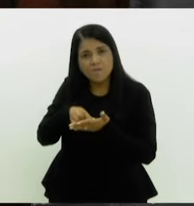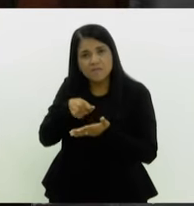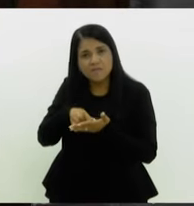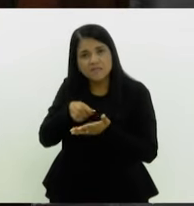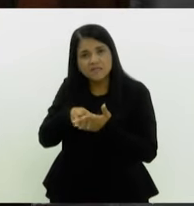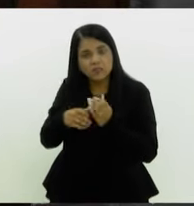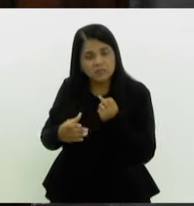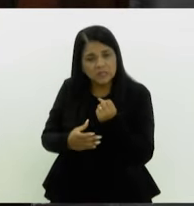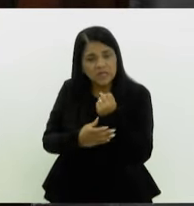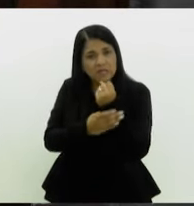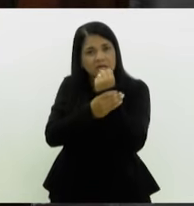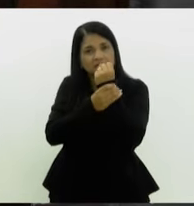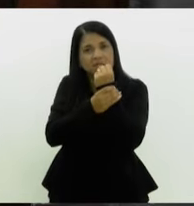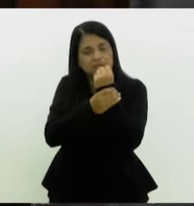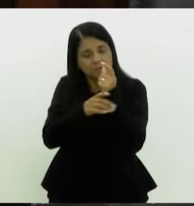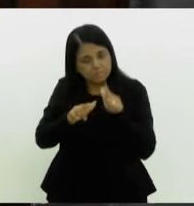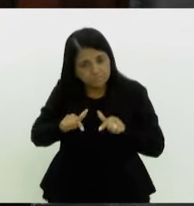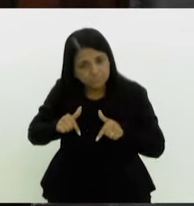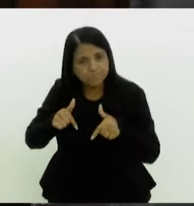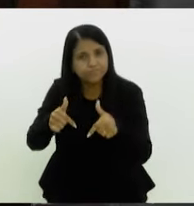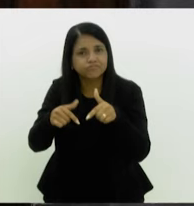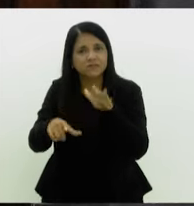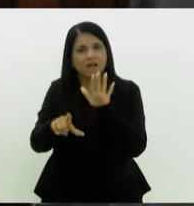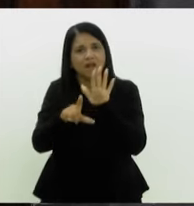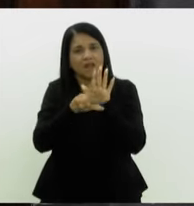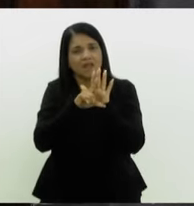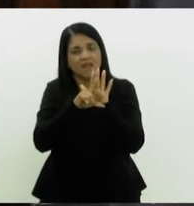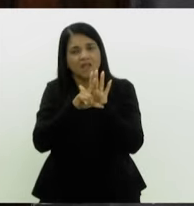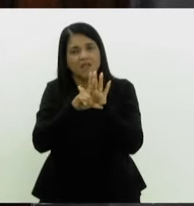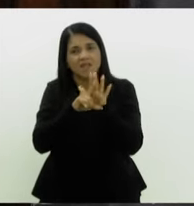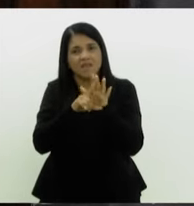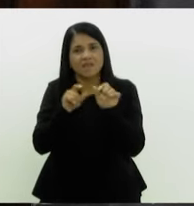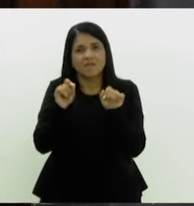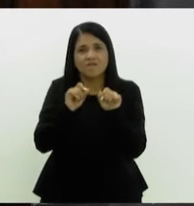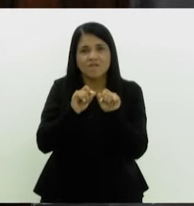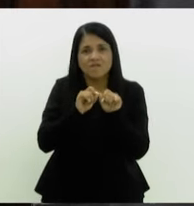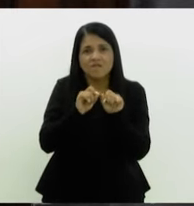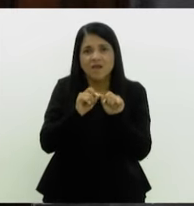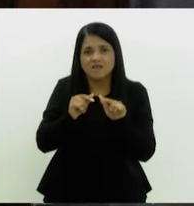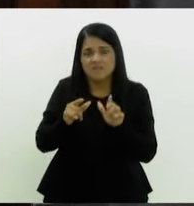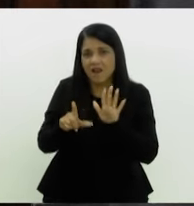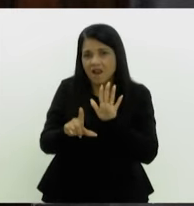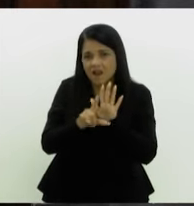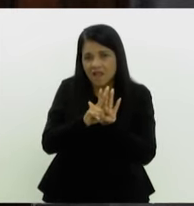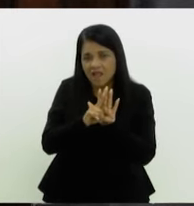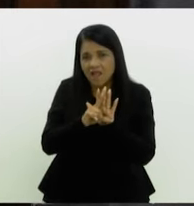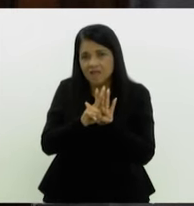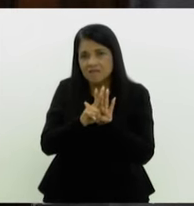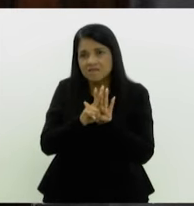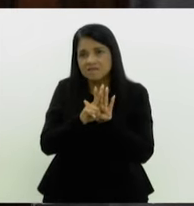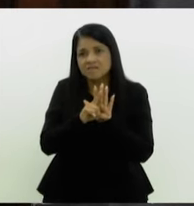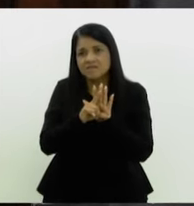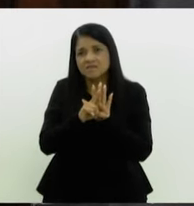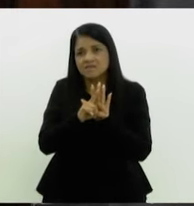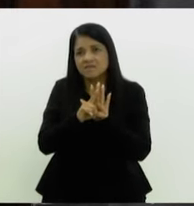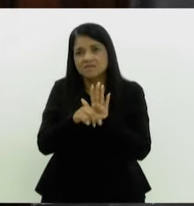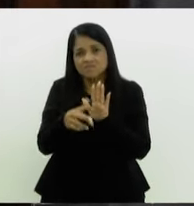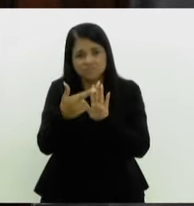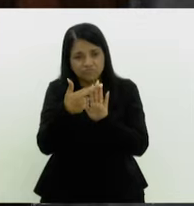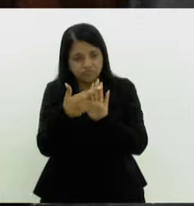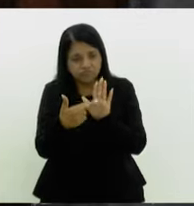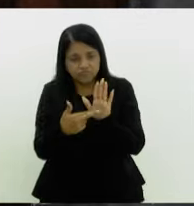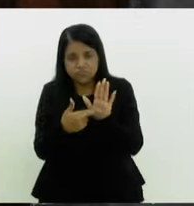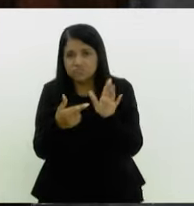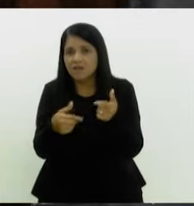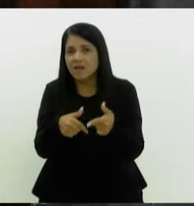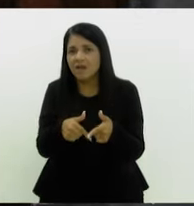garantir a aplicação da Lei você faz uma lei quebra as regras Marta e diz assim a mulher agora pode fazer ligadura de trompa